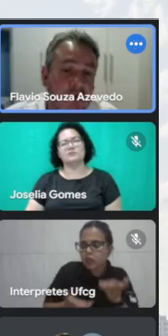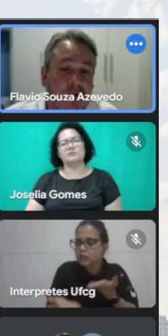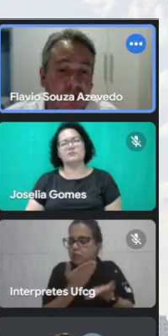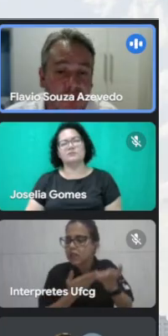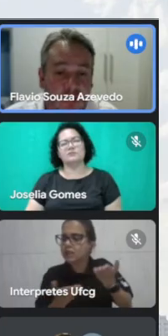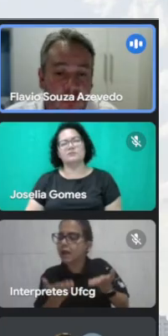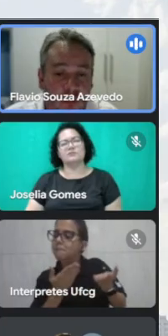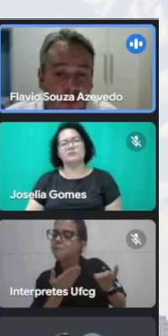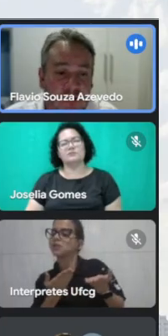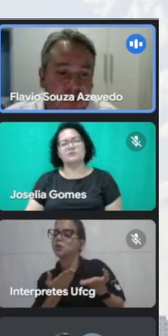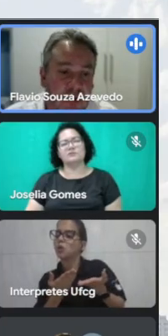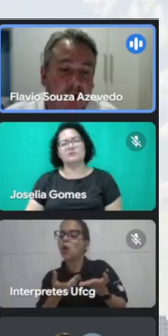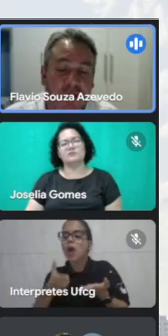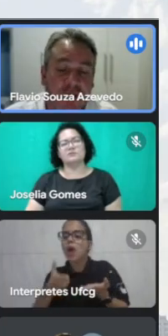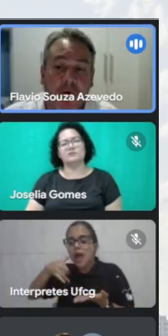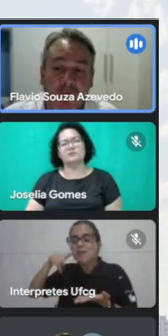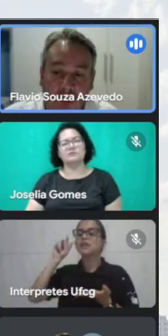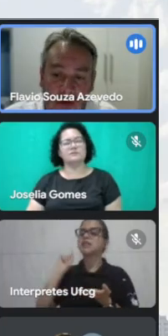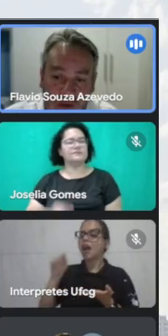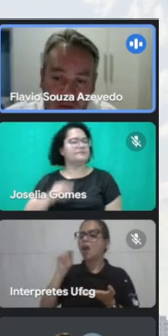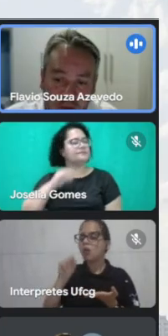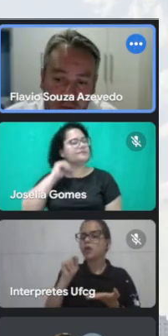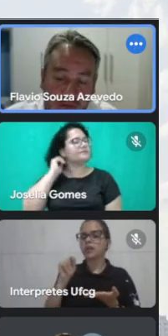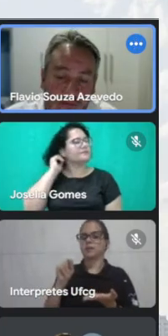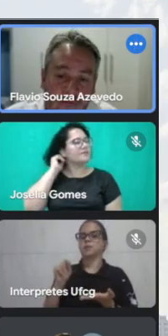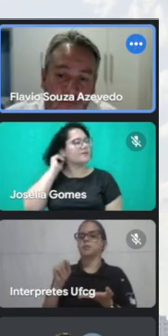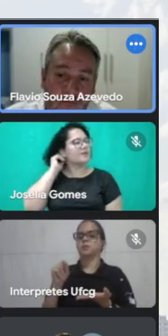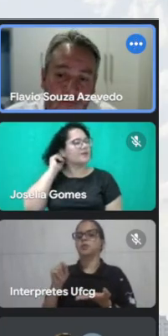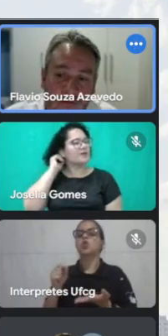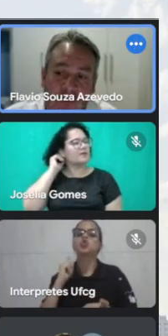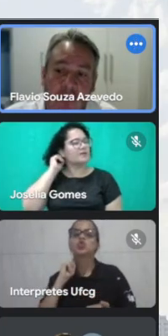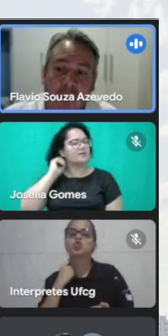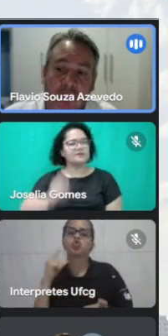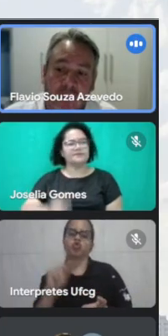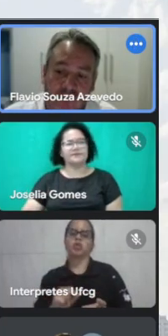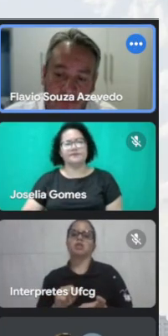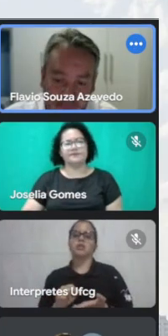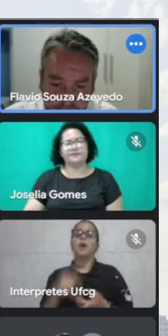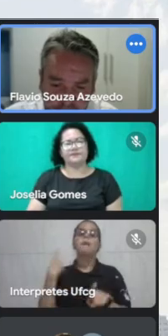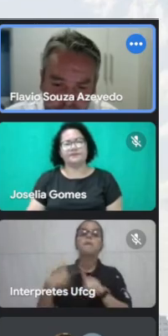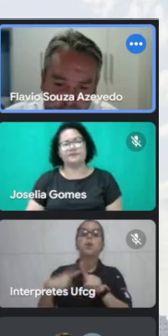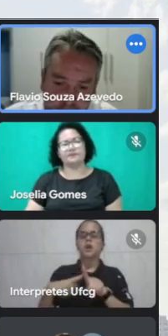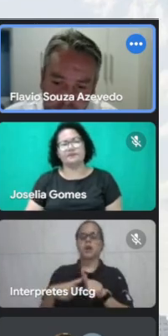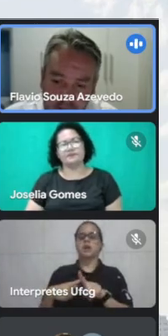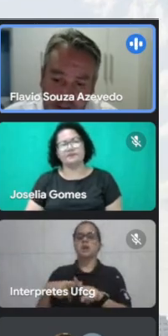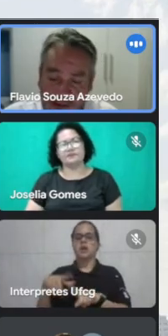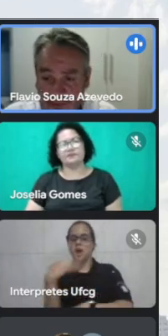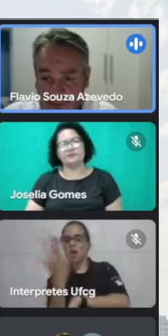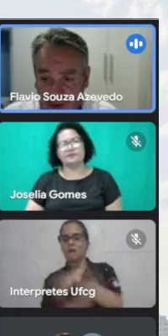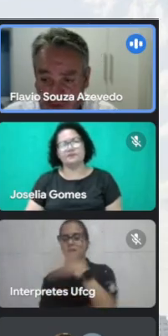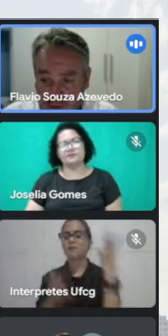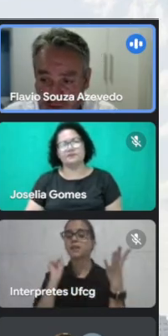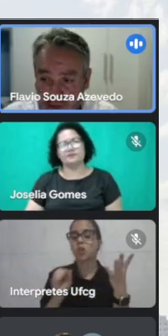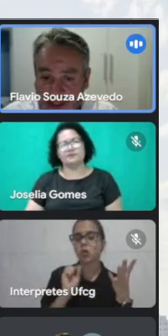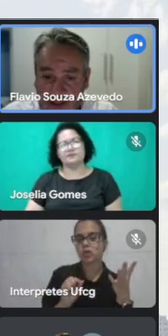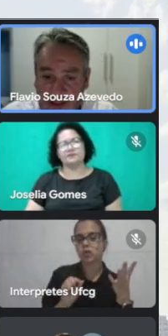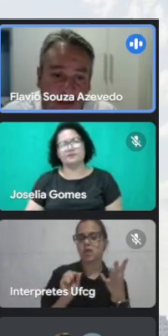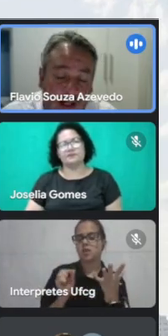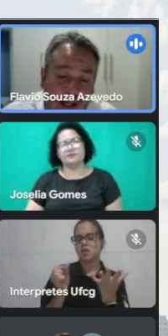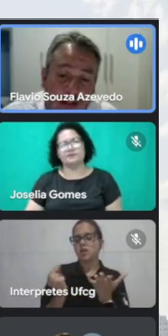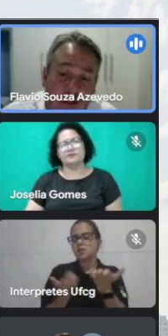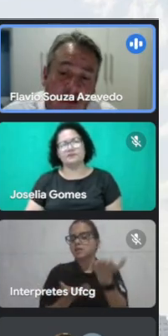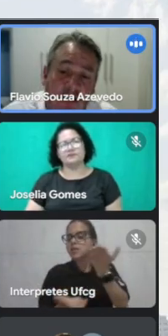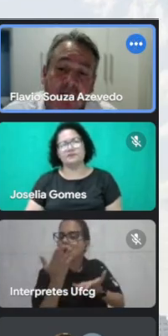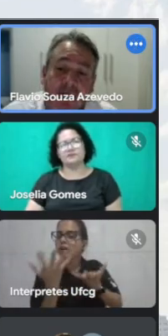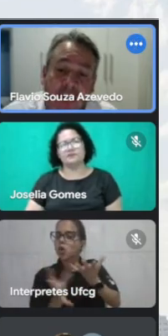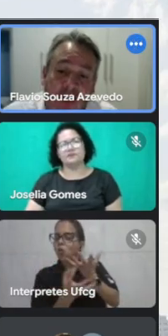desintoxicar esses compostos sem causar poluição adicional. Então, ela, durante alguns processos que a gente vai